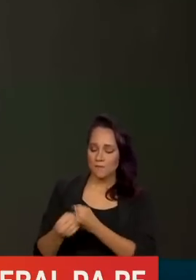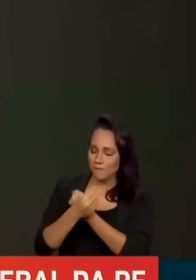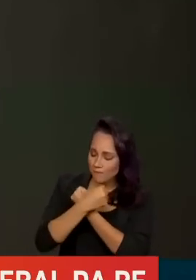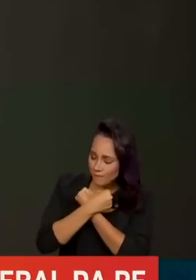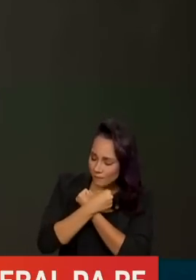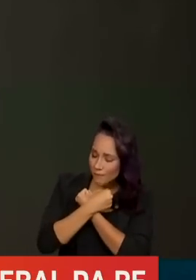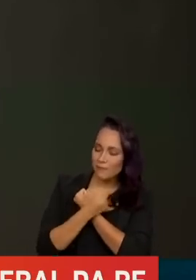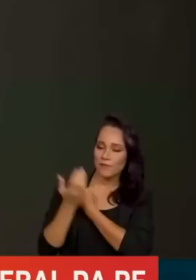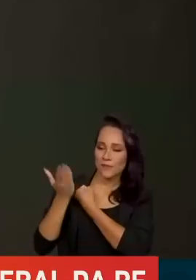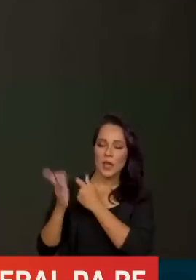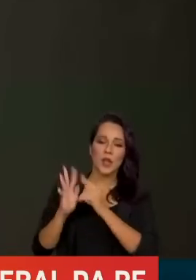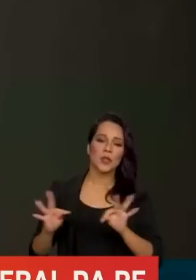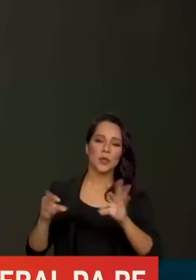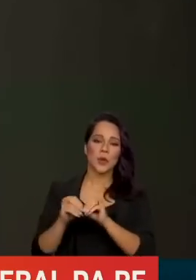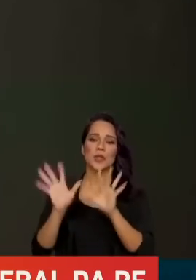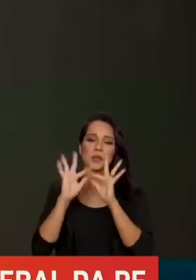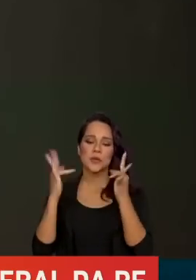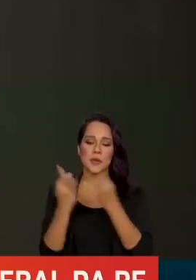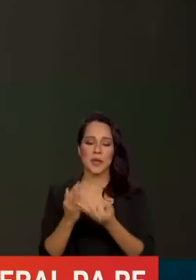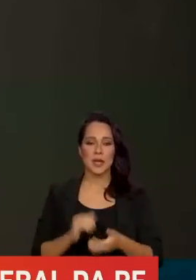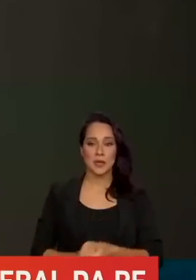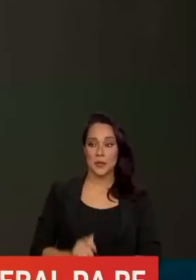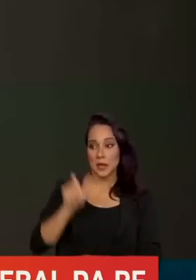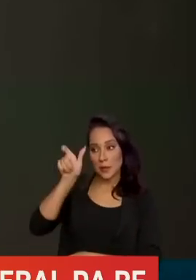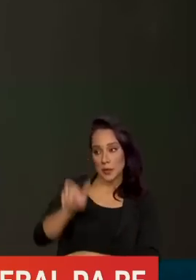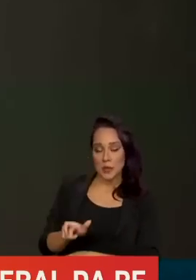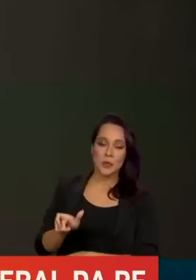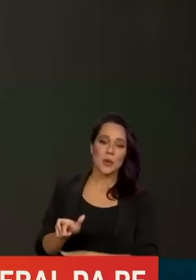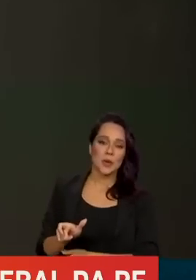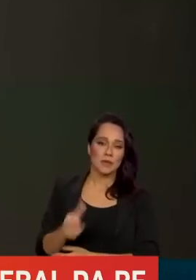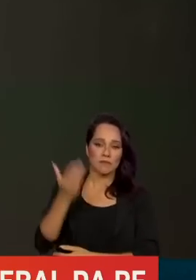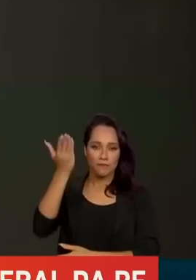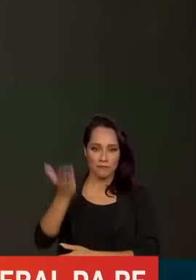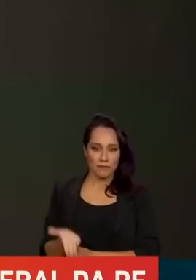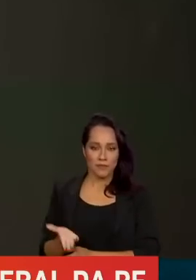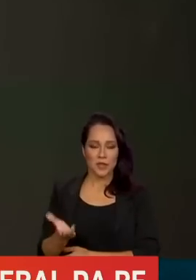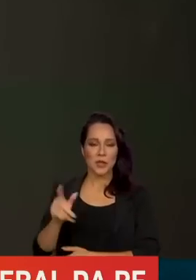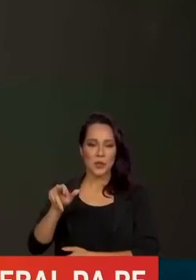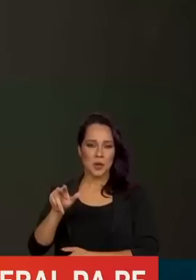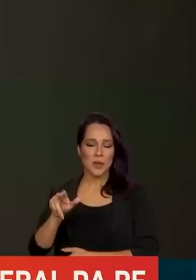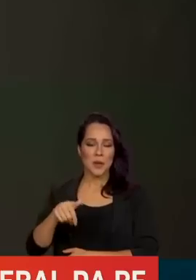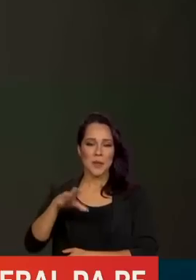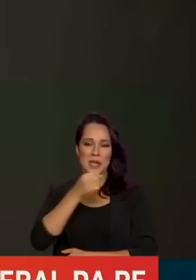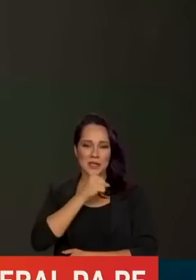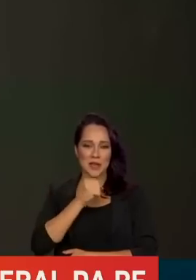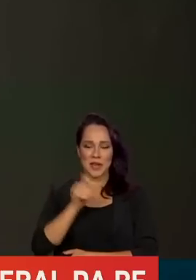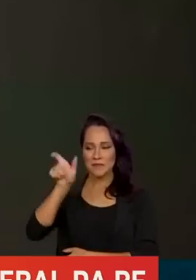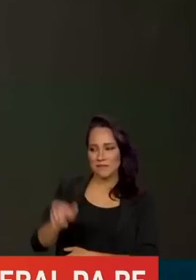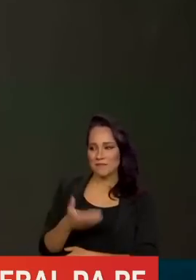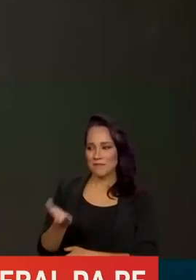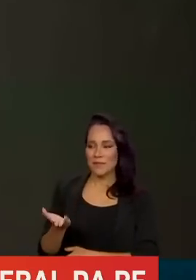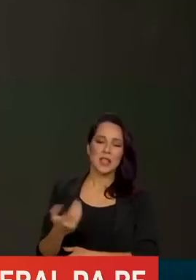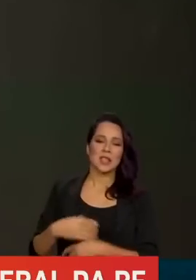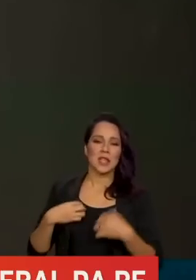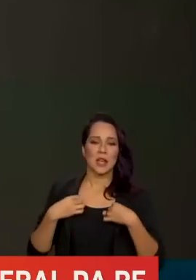simbólicamente toda a sua família na pessoa da sua é irmã mais velha que aqui está